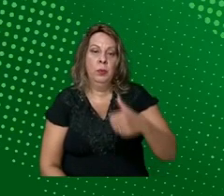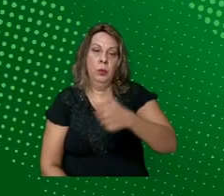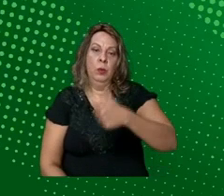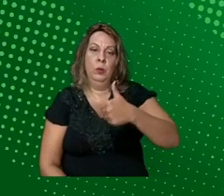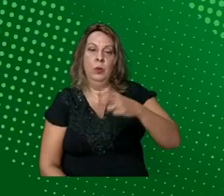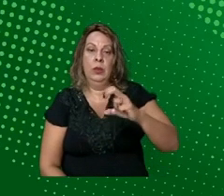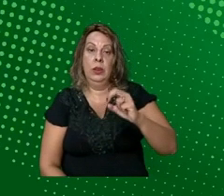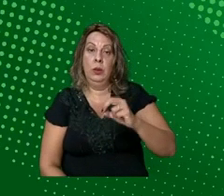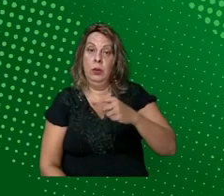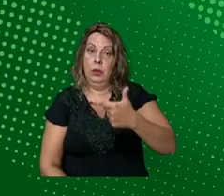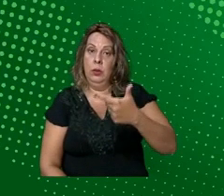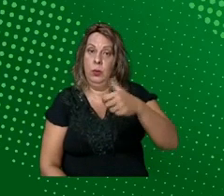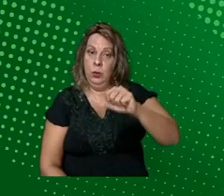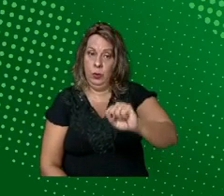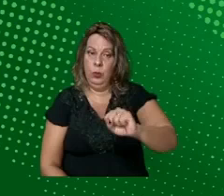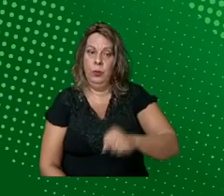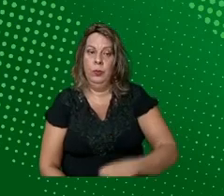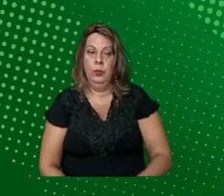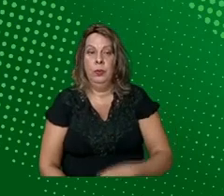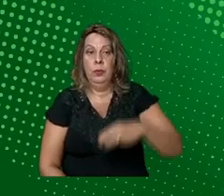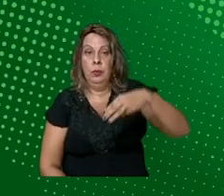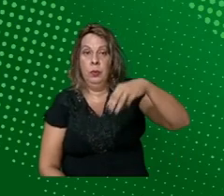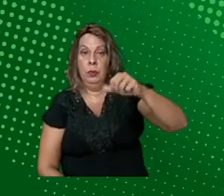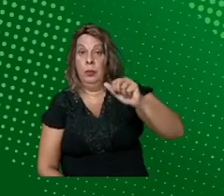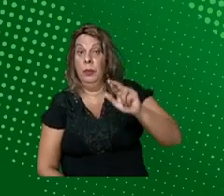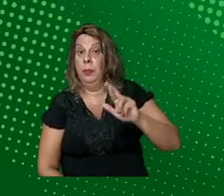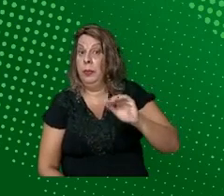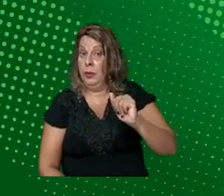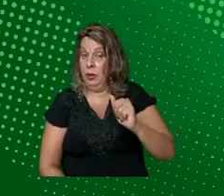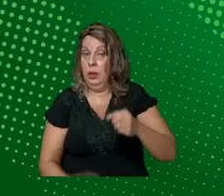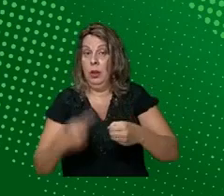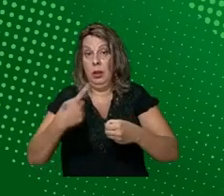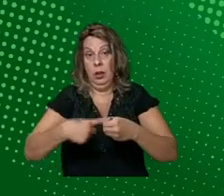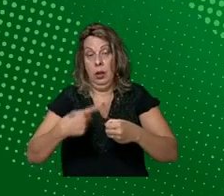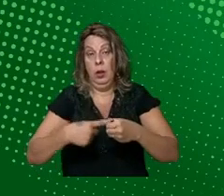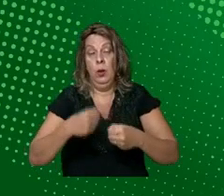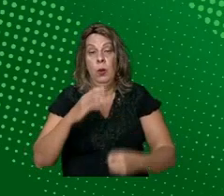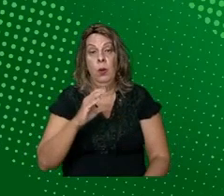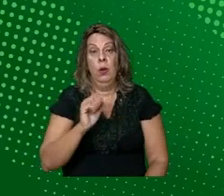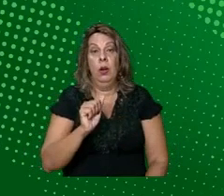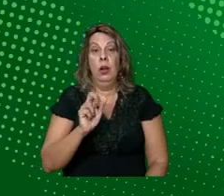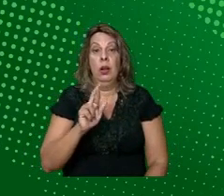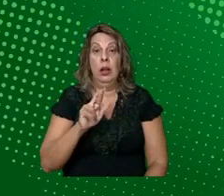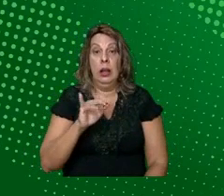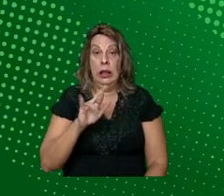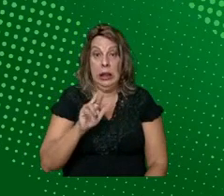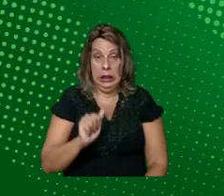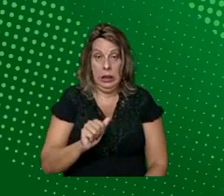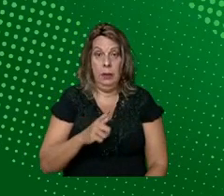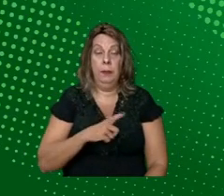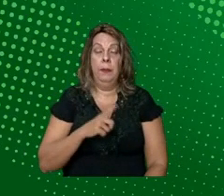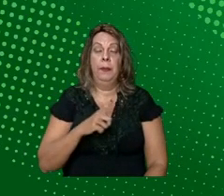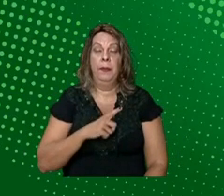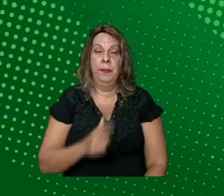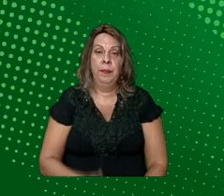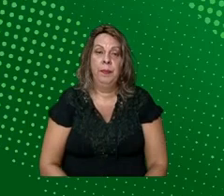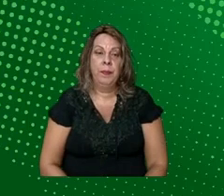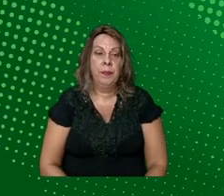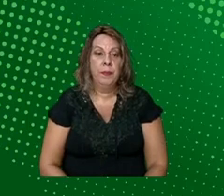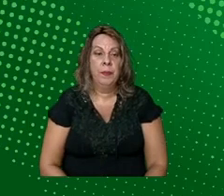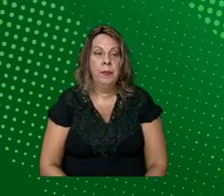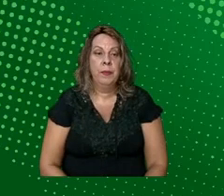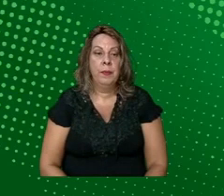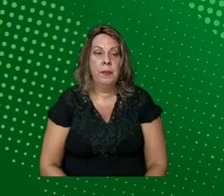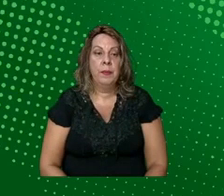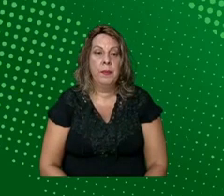o número 115028, Maria Alda Souza de Carira, olha aí, o PL ou PC taxista lá da